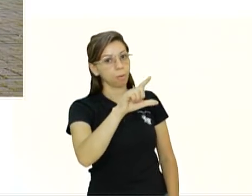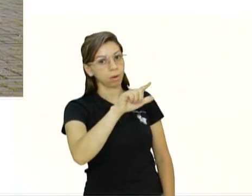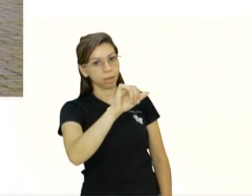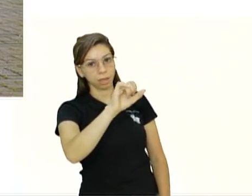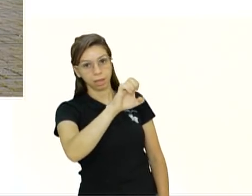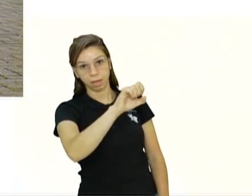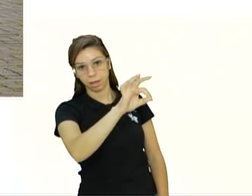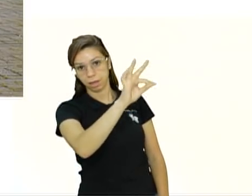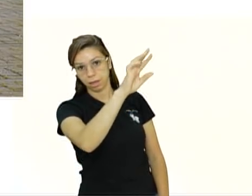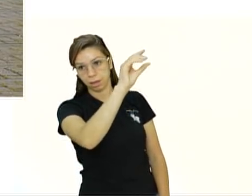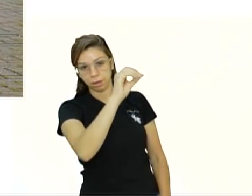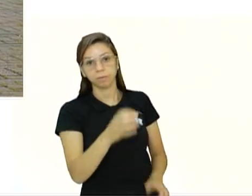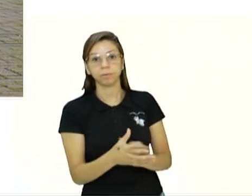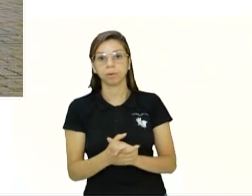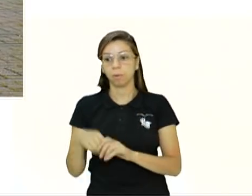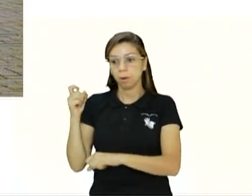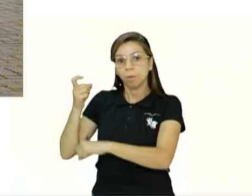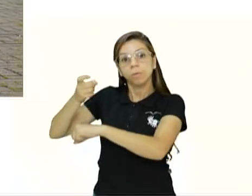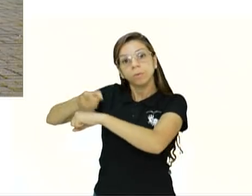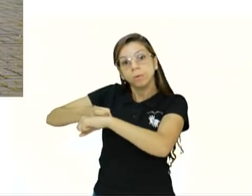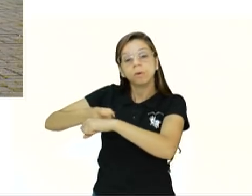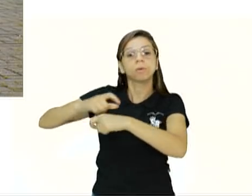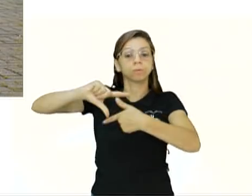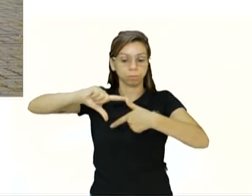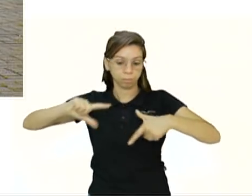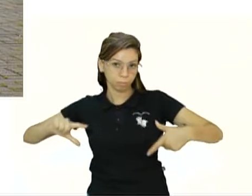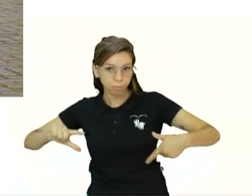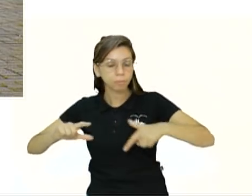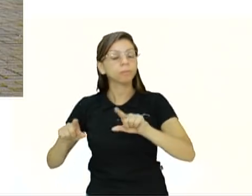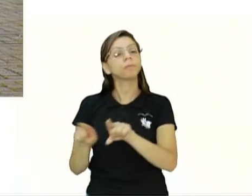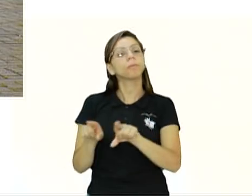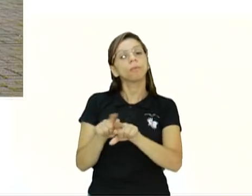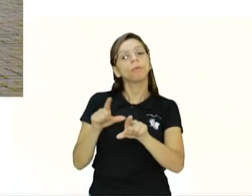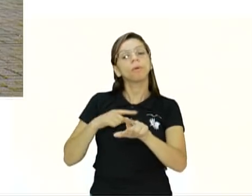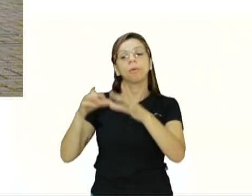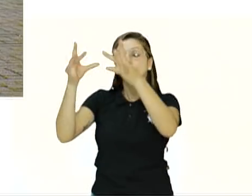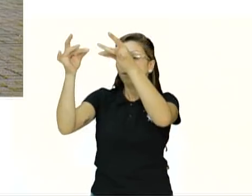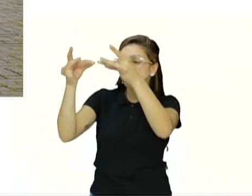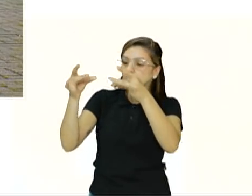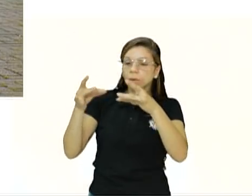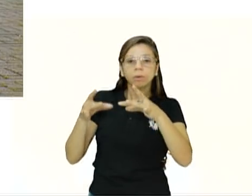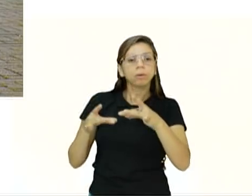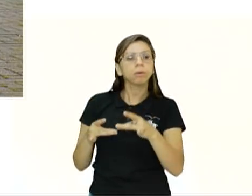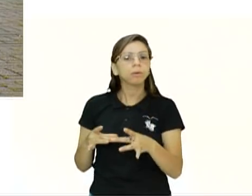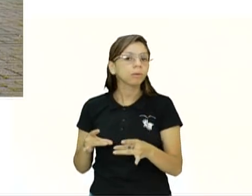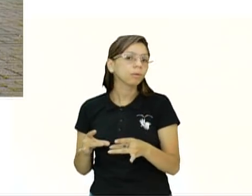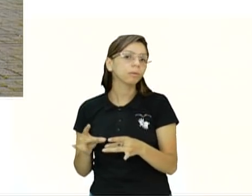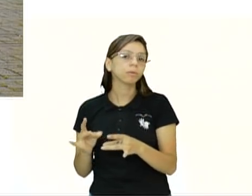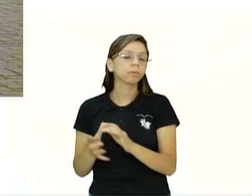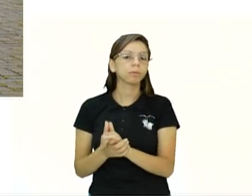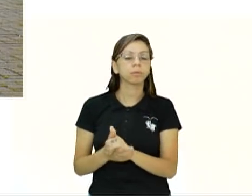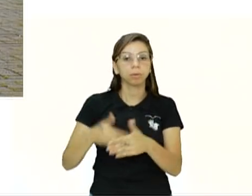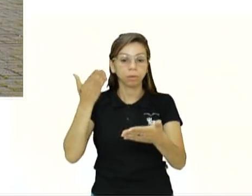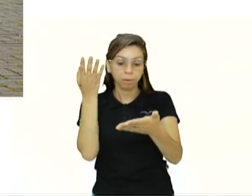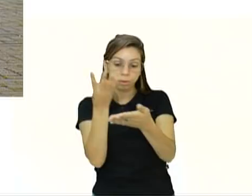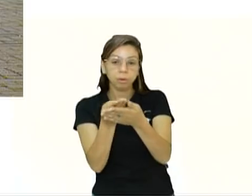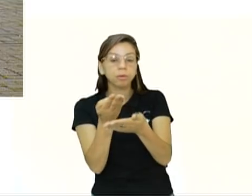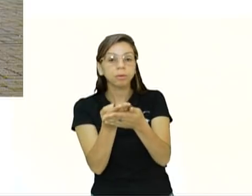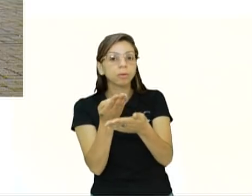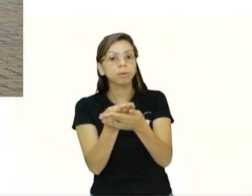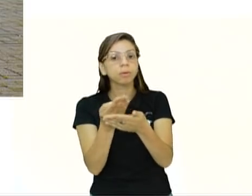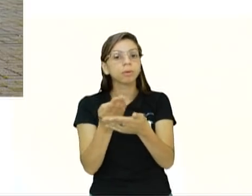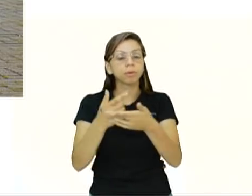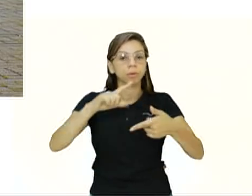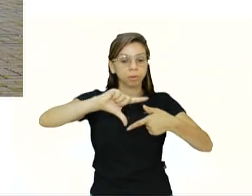é um sólido geométrico e todos os seus elementos fazem parte lá do estudo da